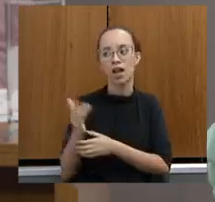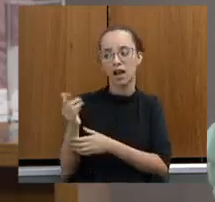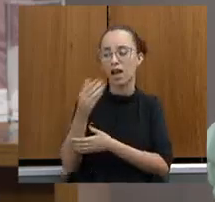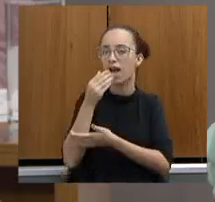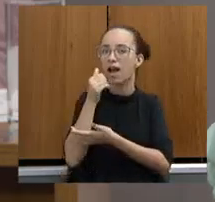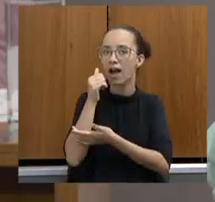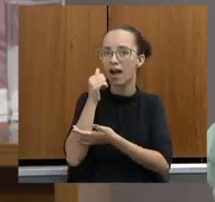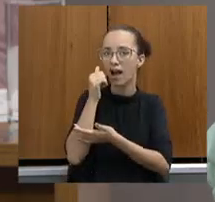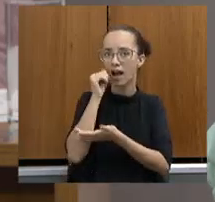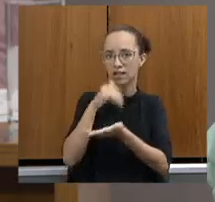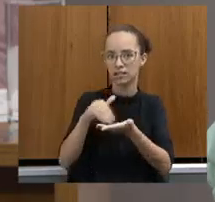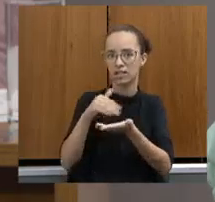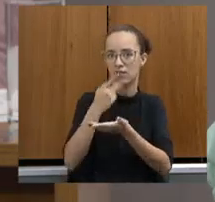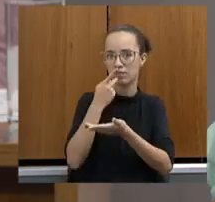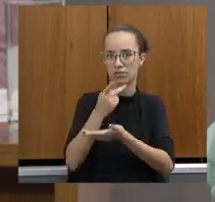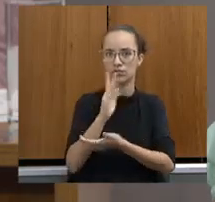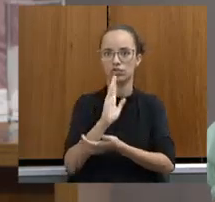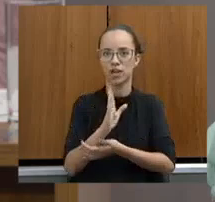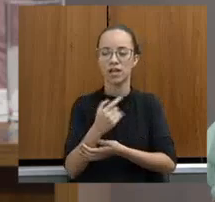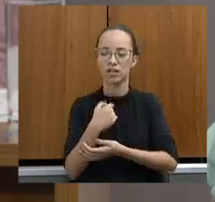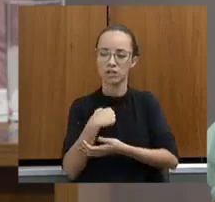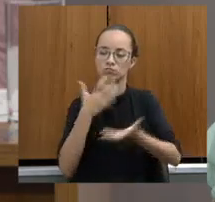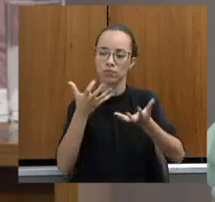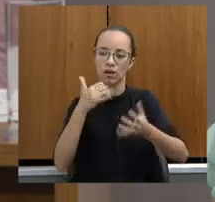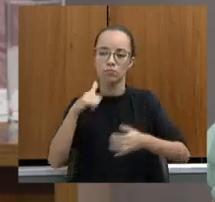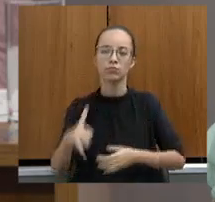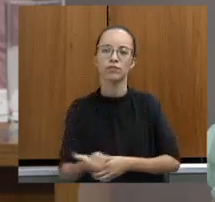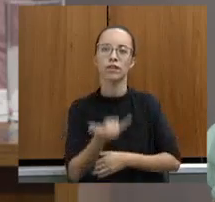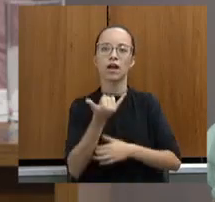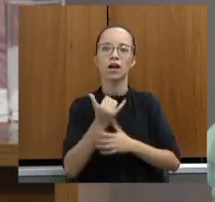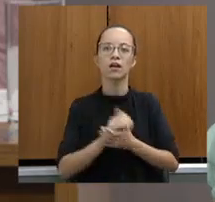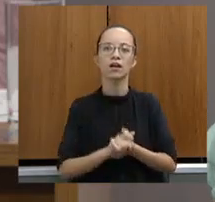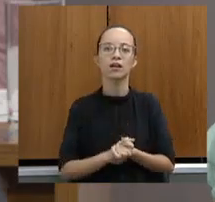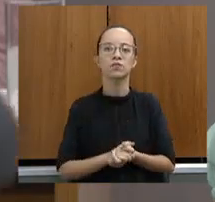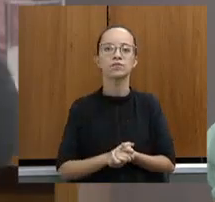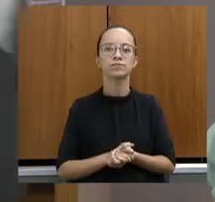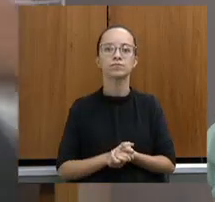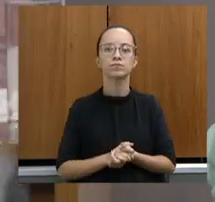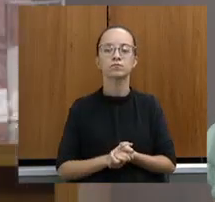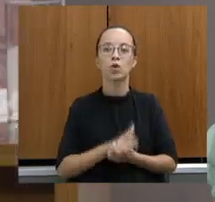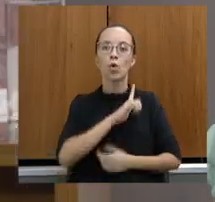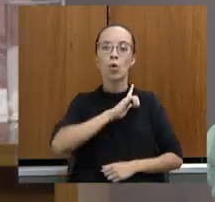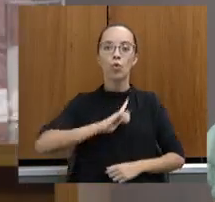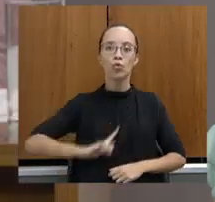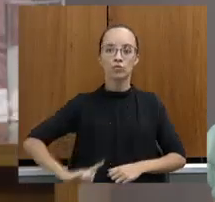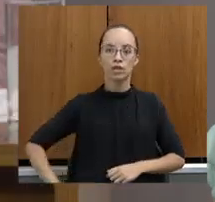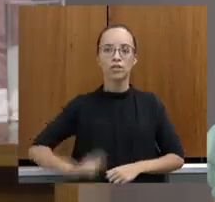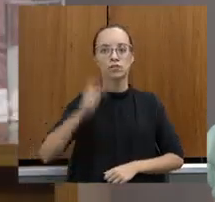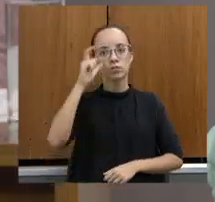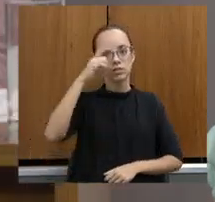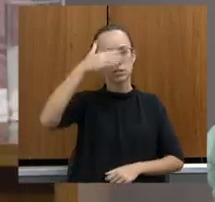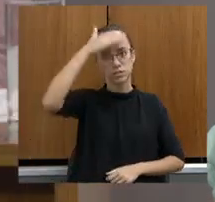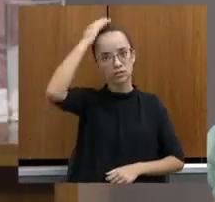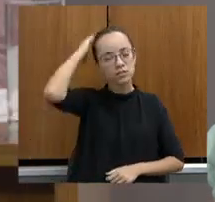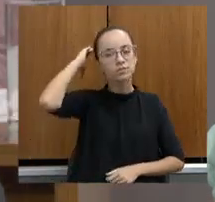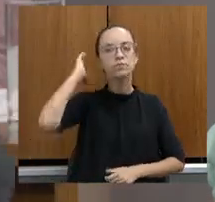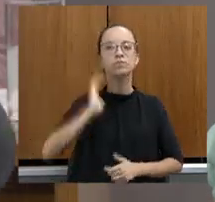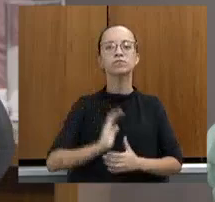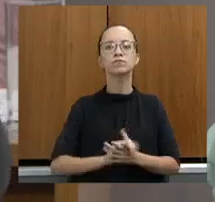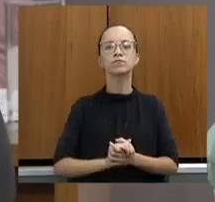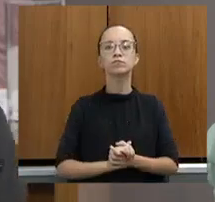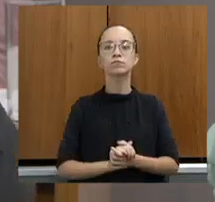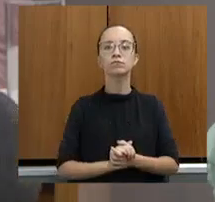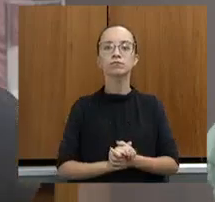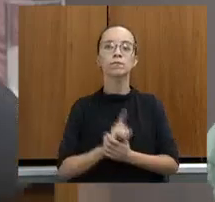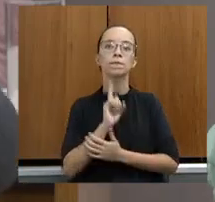e pegando o gancho dela é o governo do nosso Governador Romeu Zema de um modo geral ele